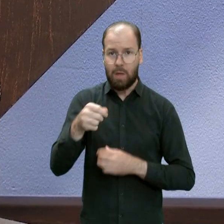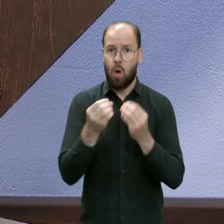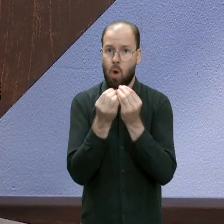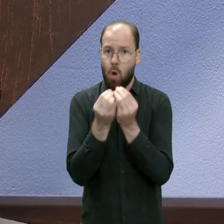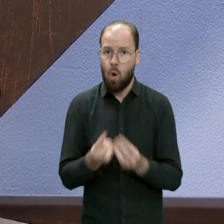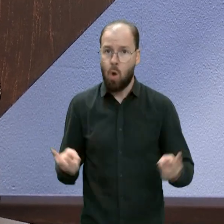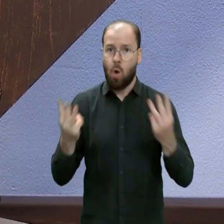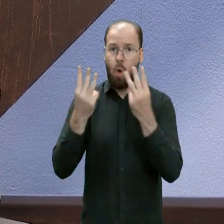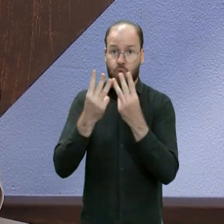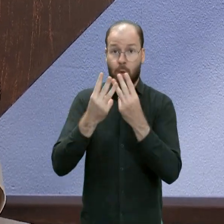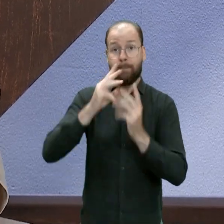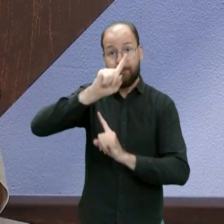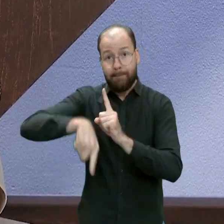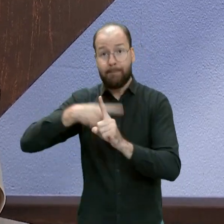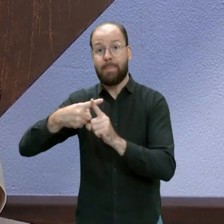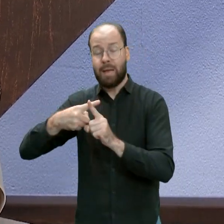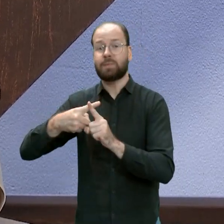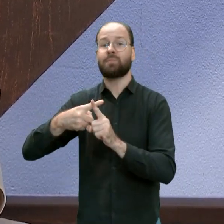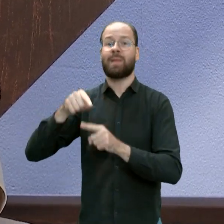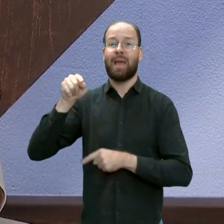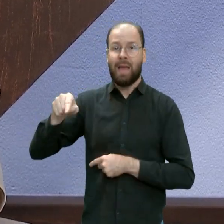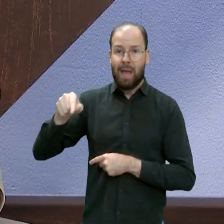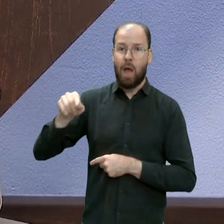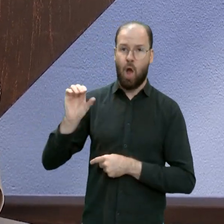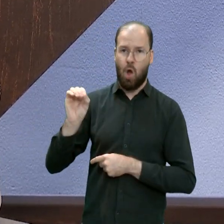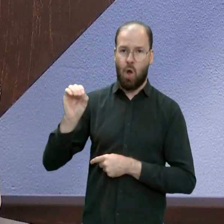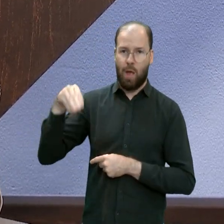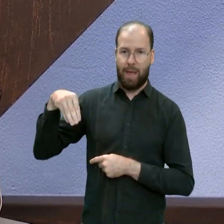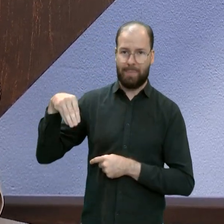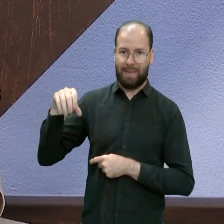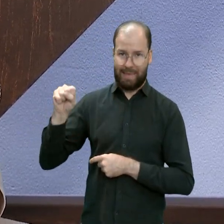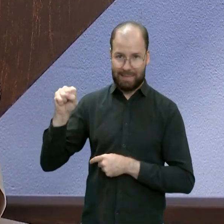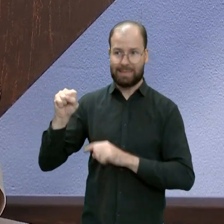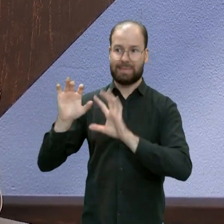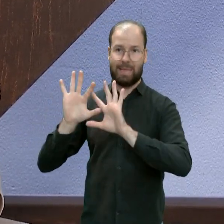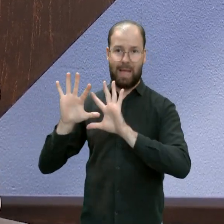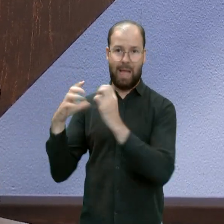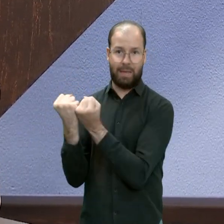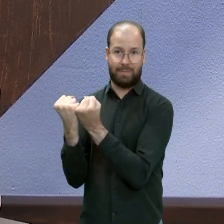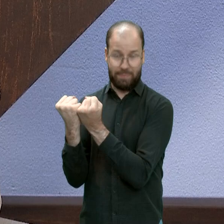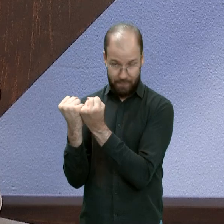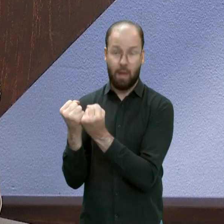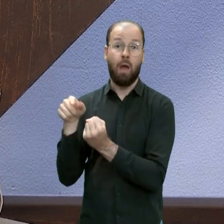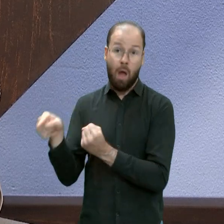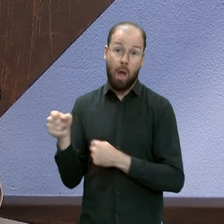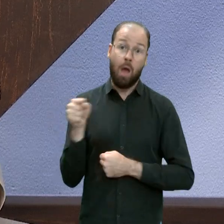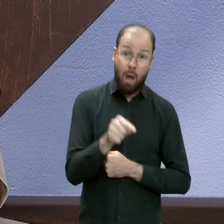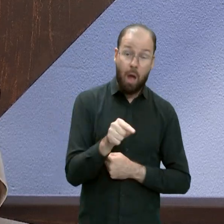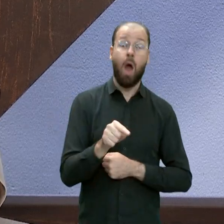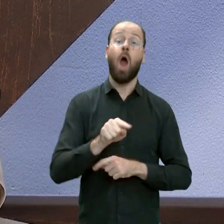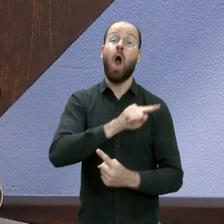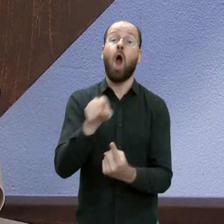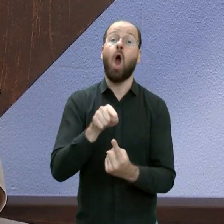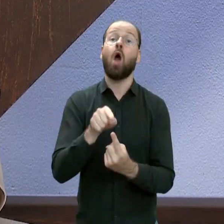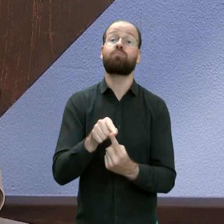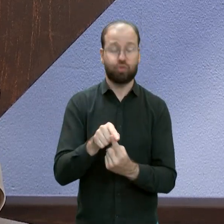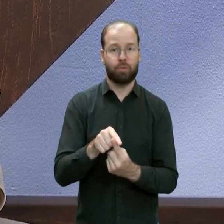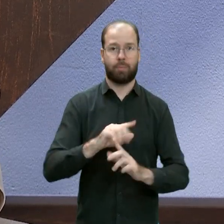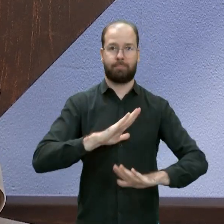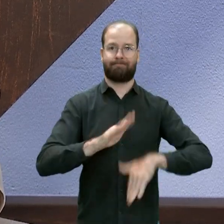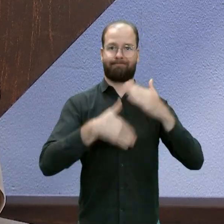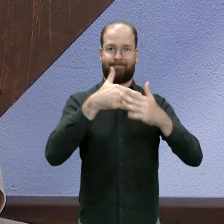da Saúde, eles têm os objetivos, né? Os objetivos do desenvolvimento sustentáveis. Então, esse